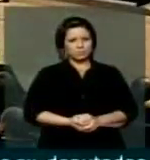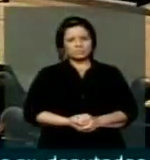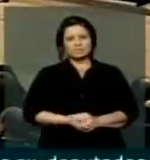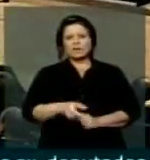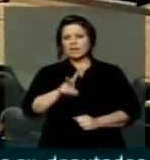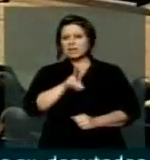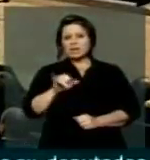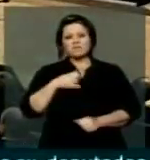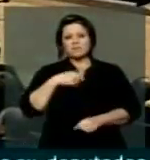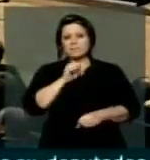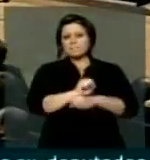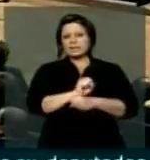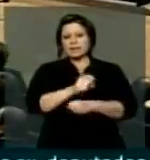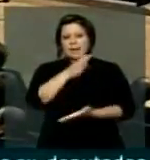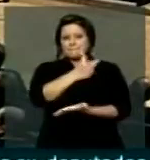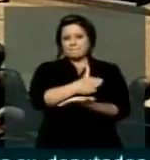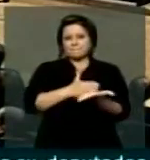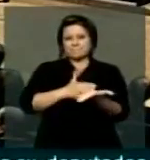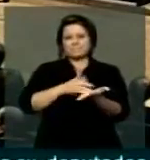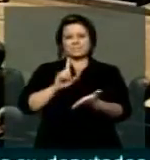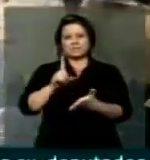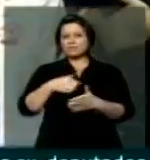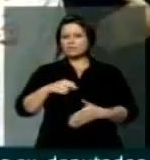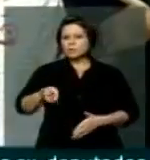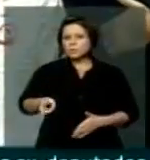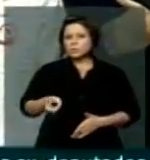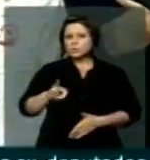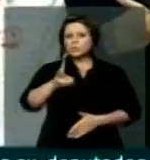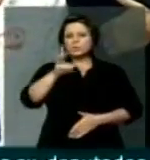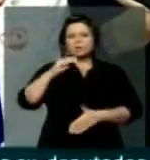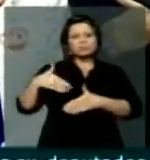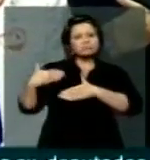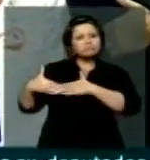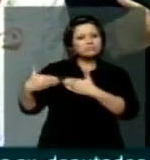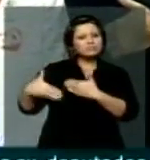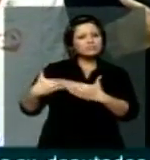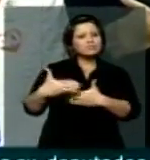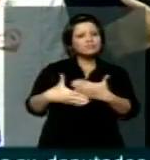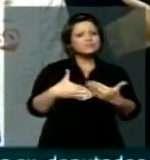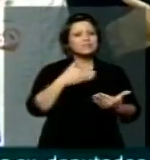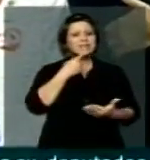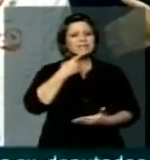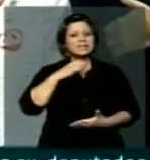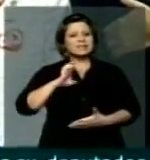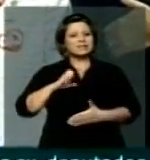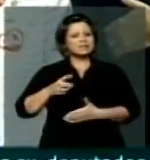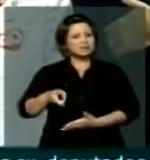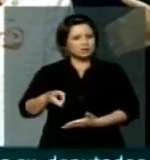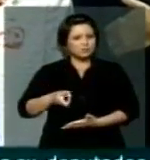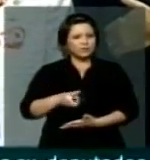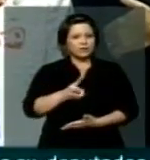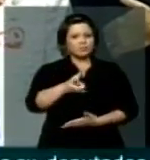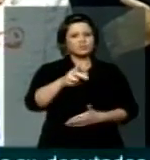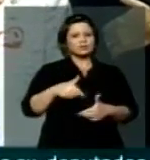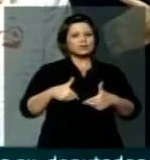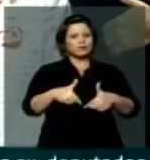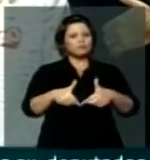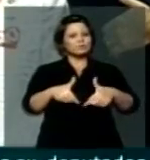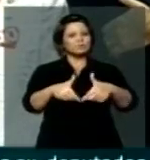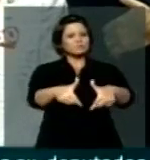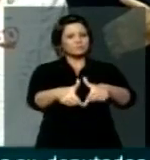não deixará pela metade a caminhada iniciada por Eduardo Campos.